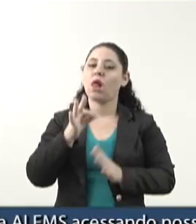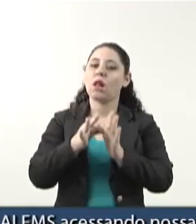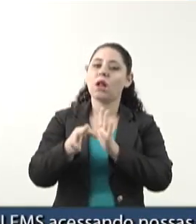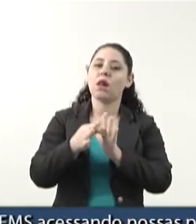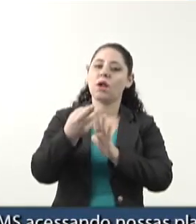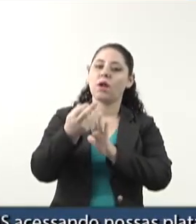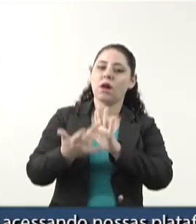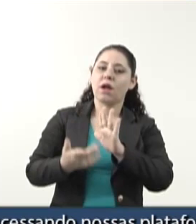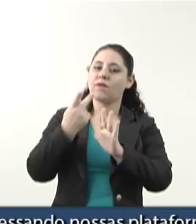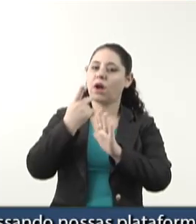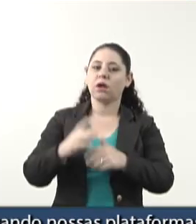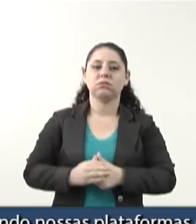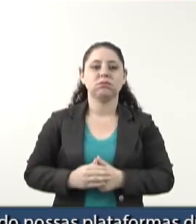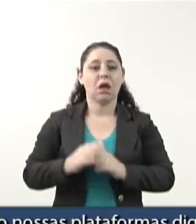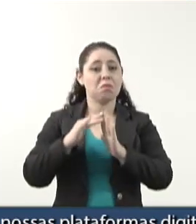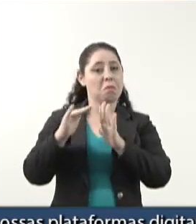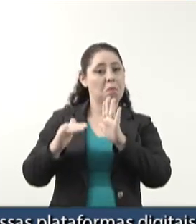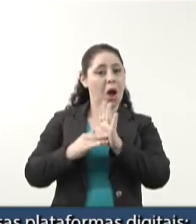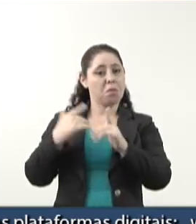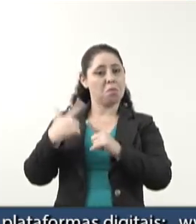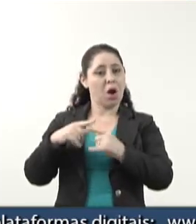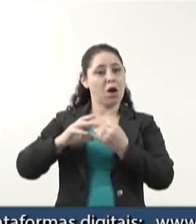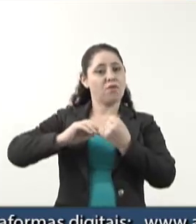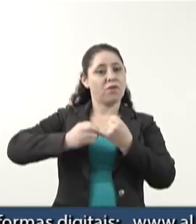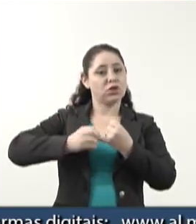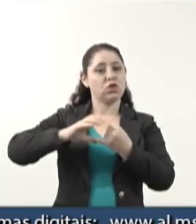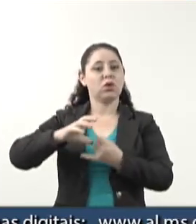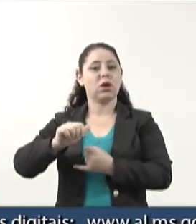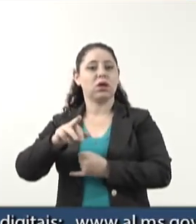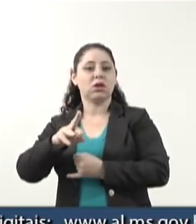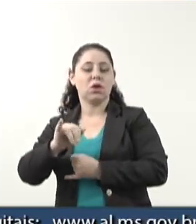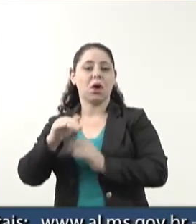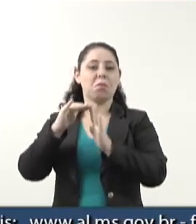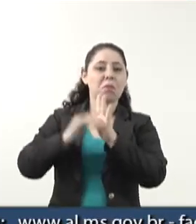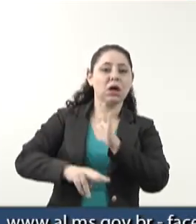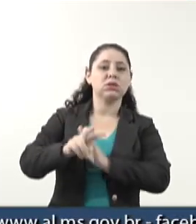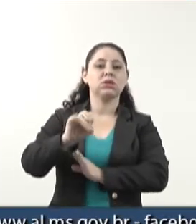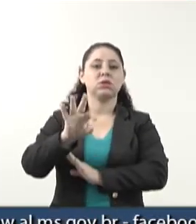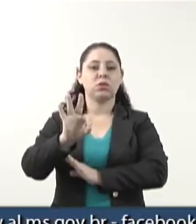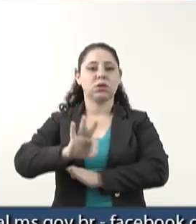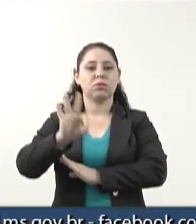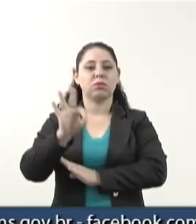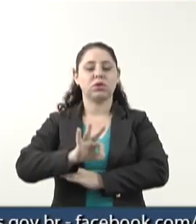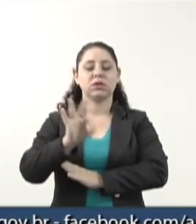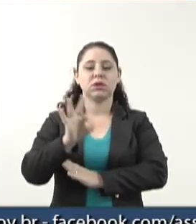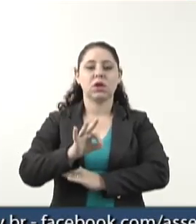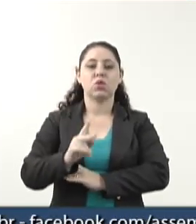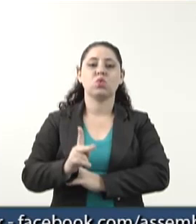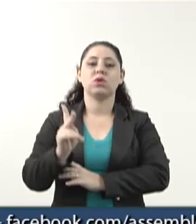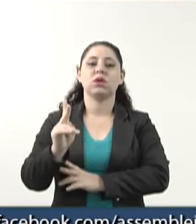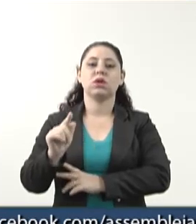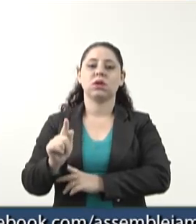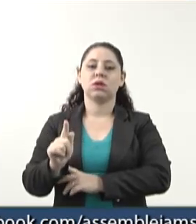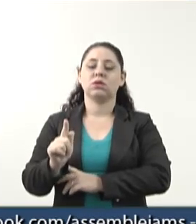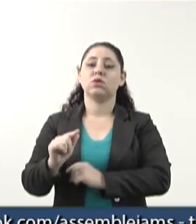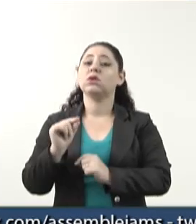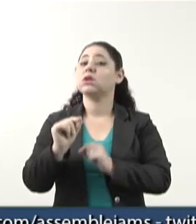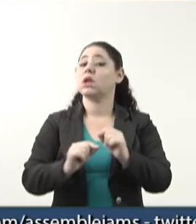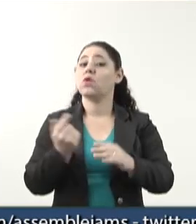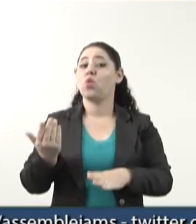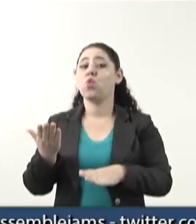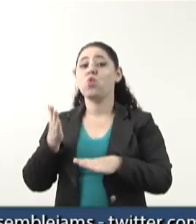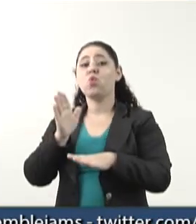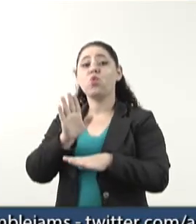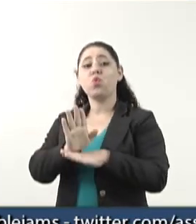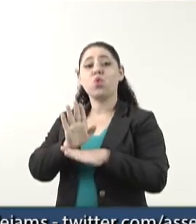comentário do radialista, abaixou porque o feijão carioca baixou mais de 50% do valor do quilo. Então, quem que está